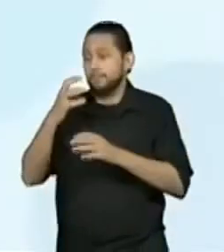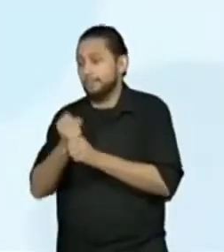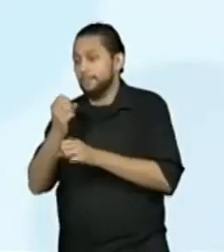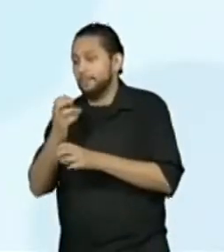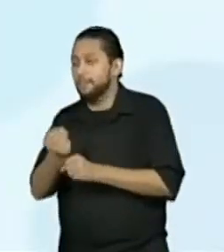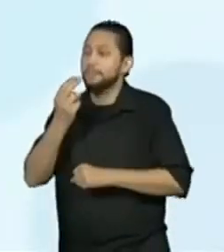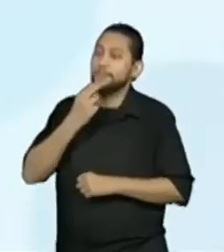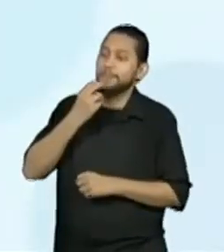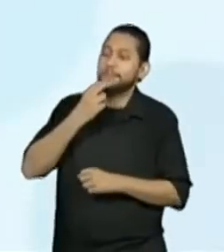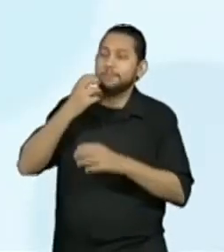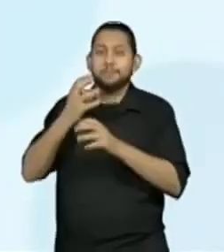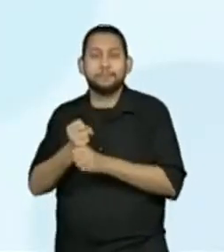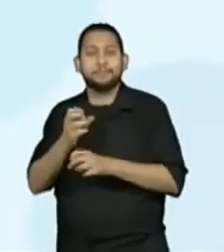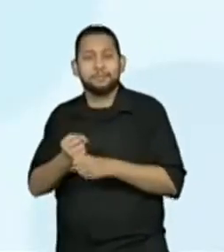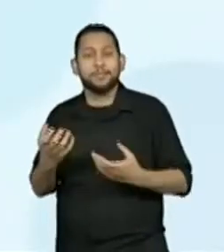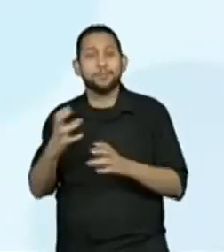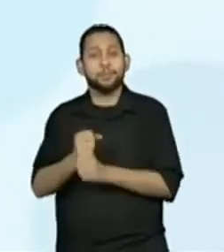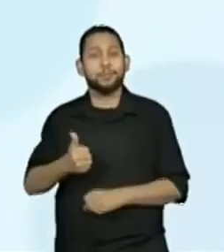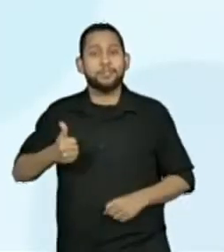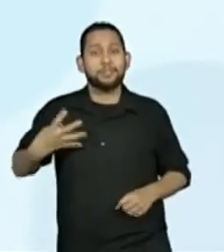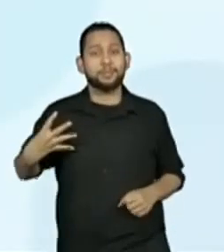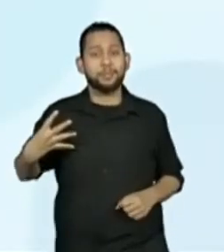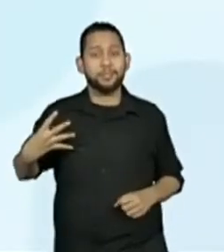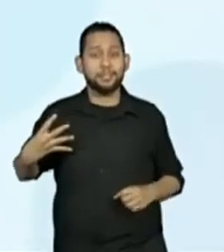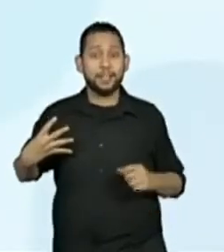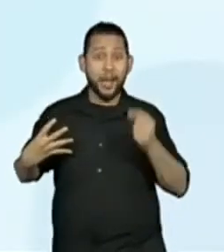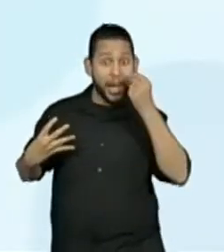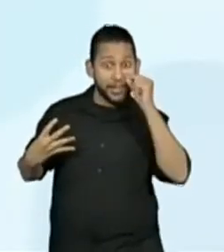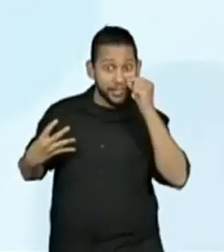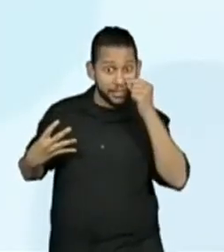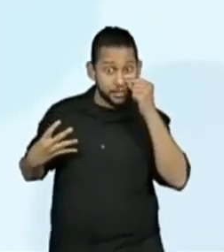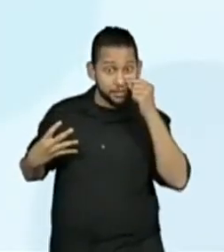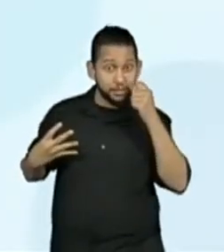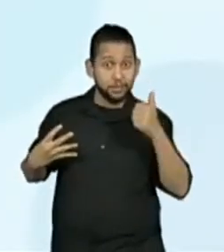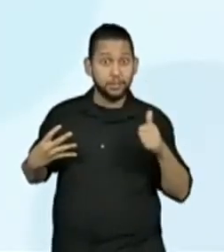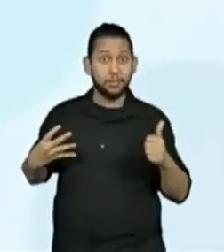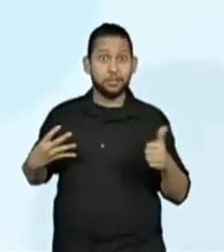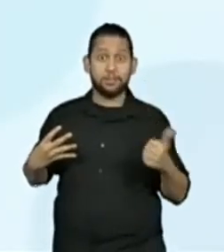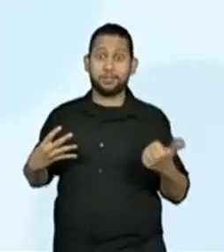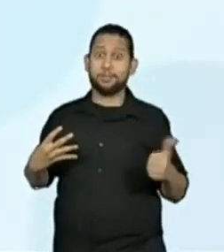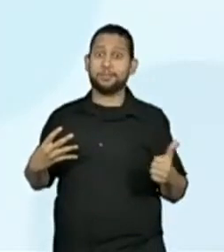com 14 pontos contra 11 pontos da ProAline. Eu sinto que a vitória está perto.